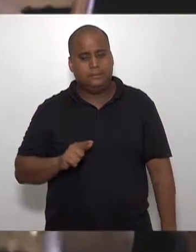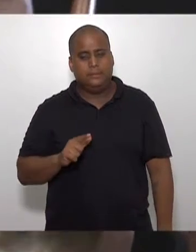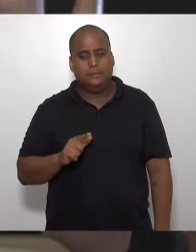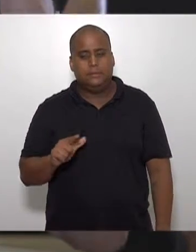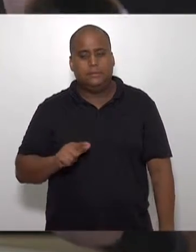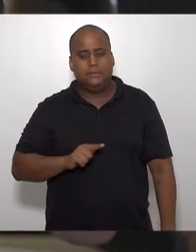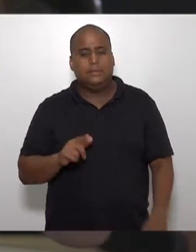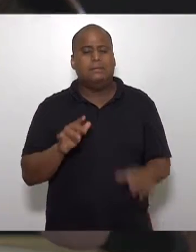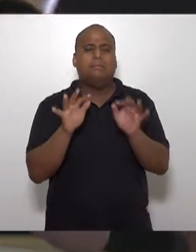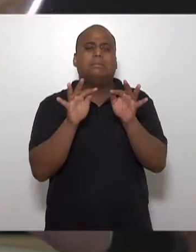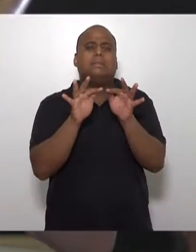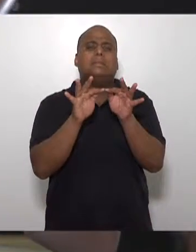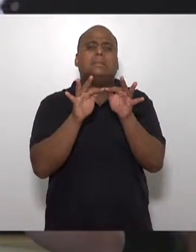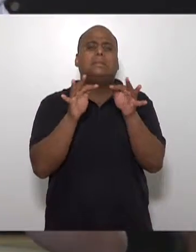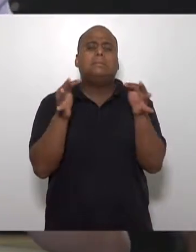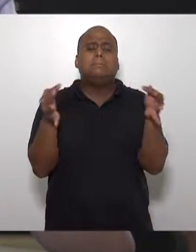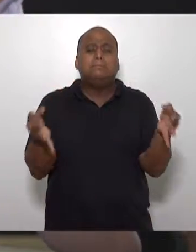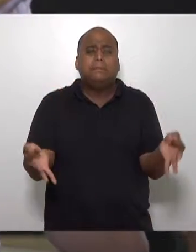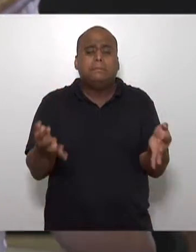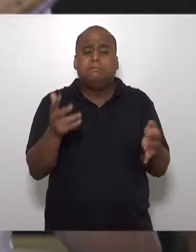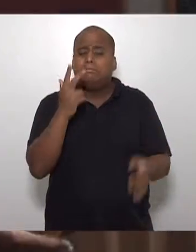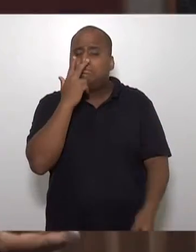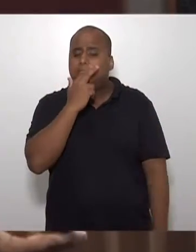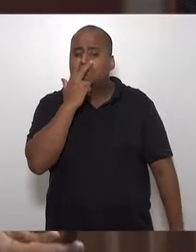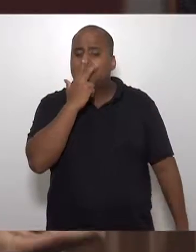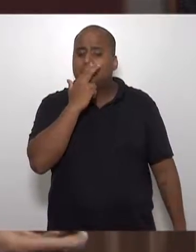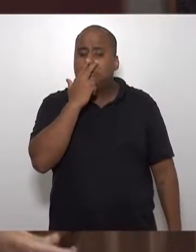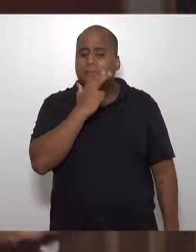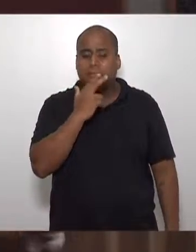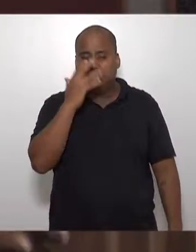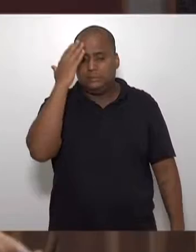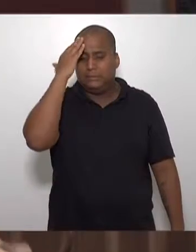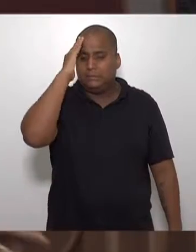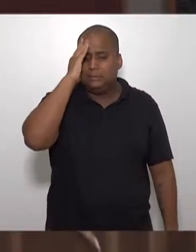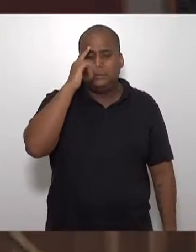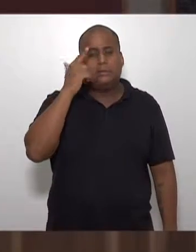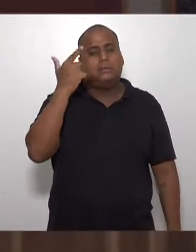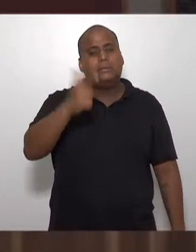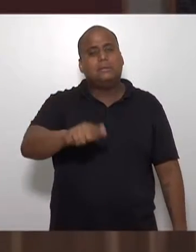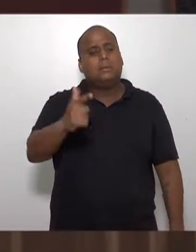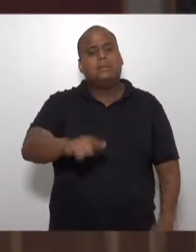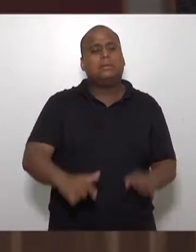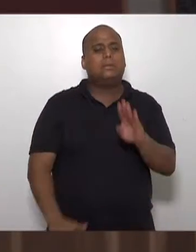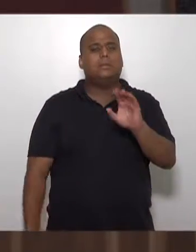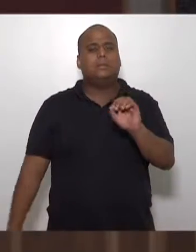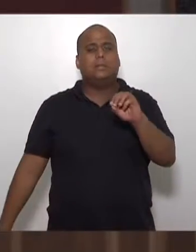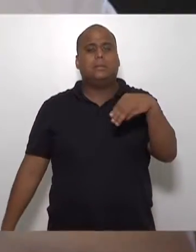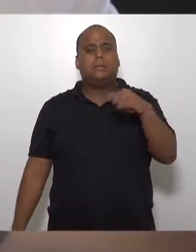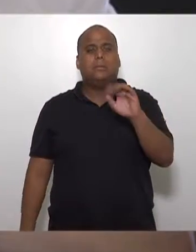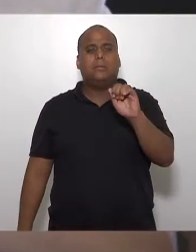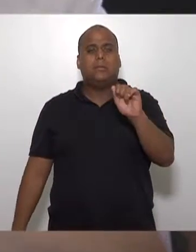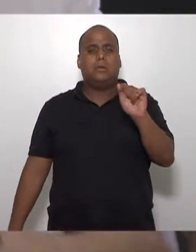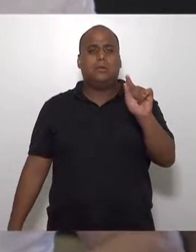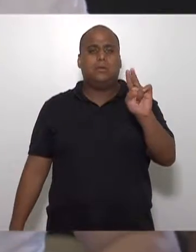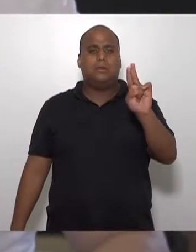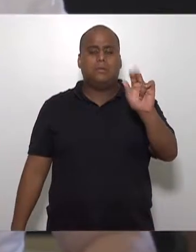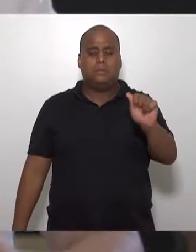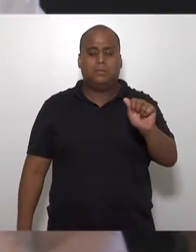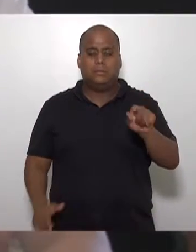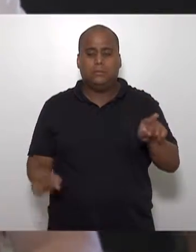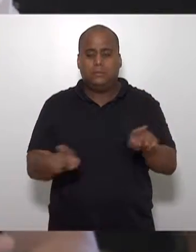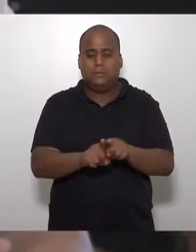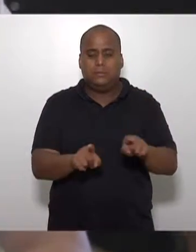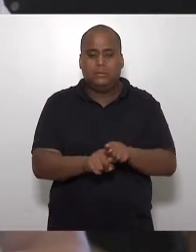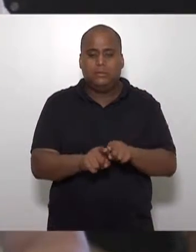é muito mais simples né como uma estrutura e não tem bomba d'água nós demos muito bem mais simples ea campana